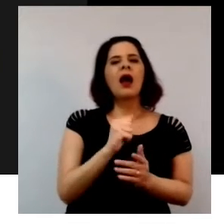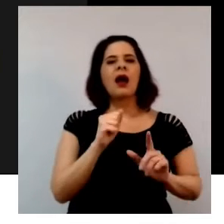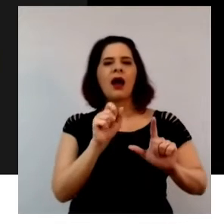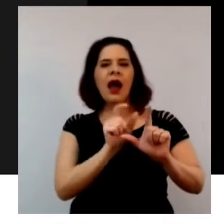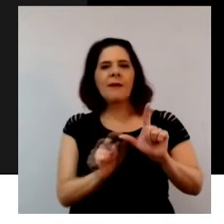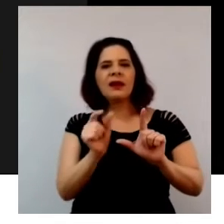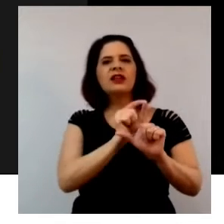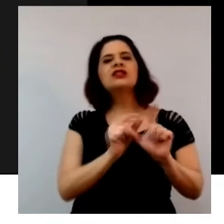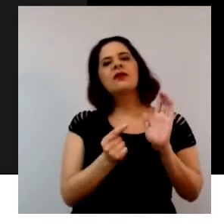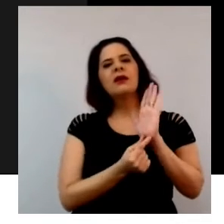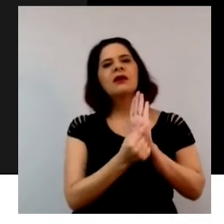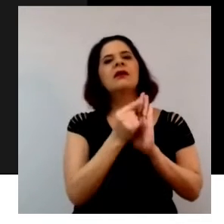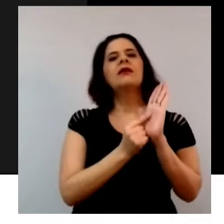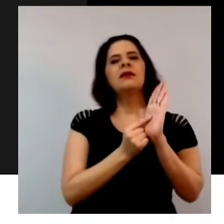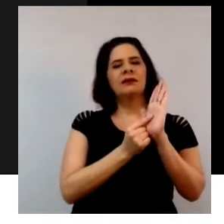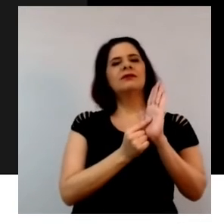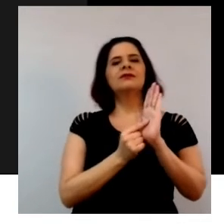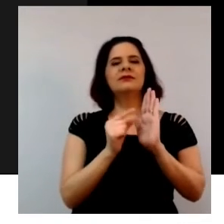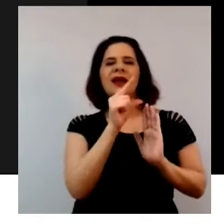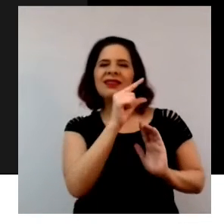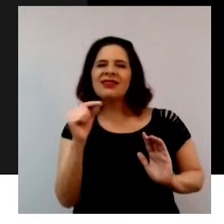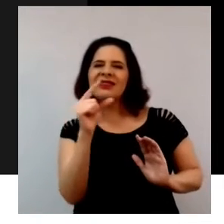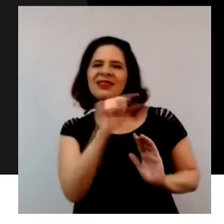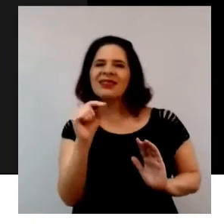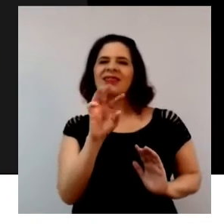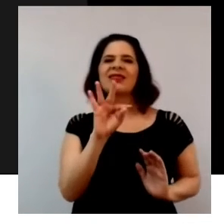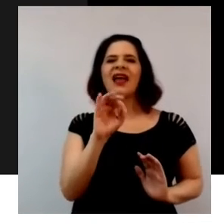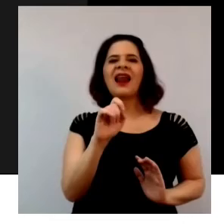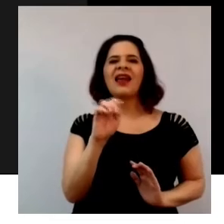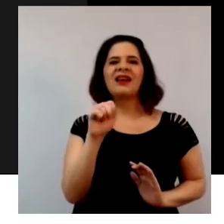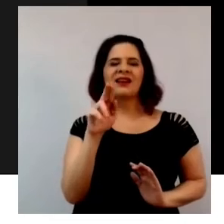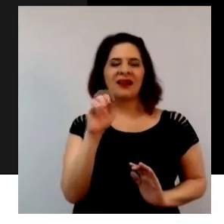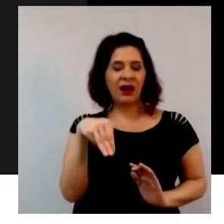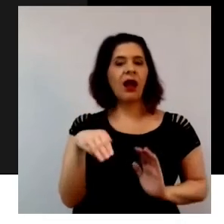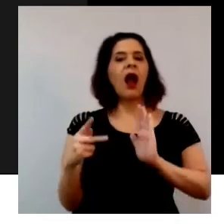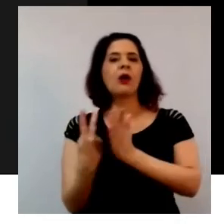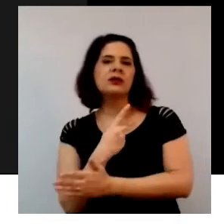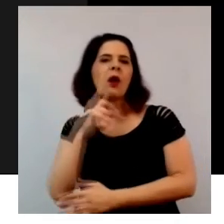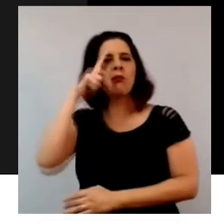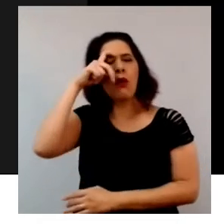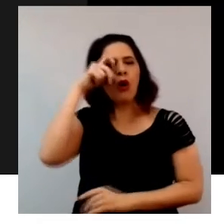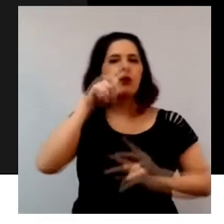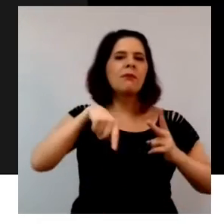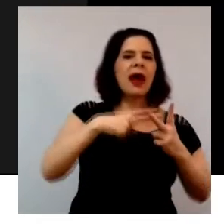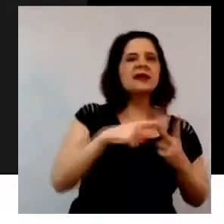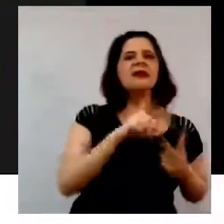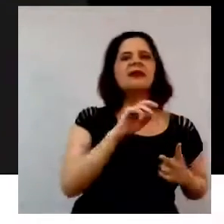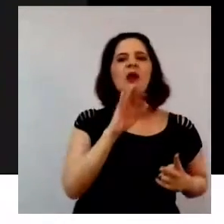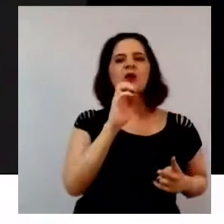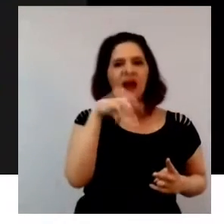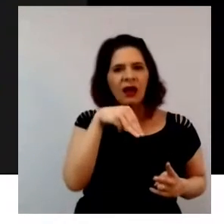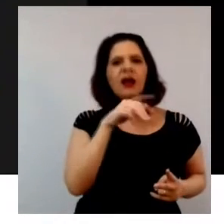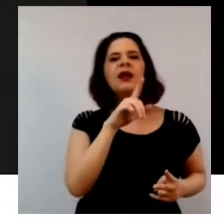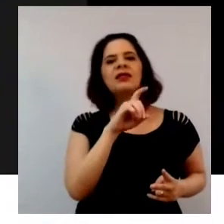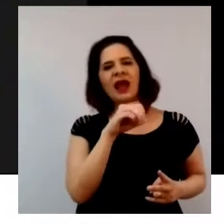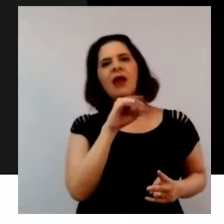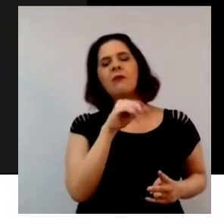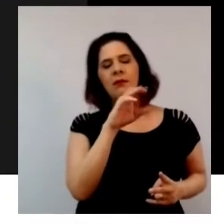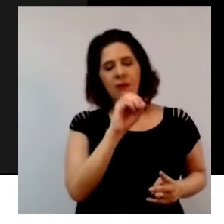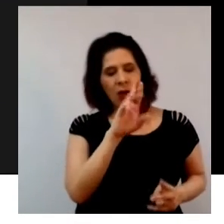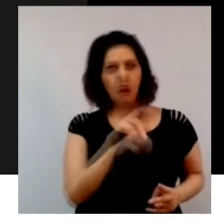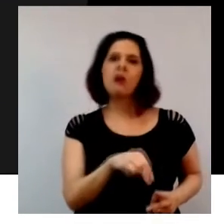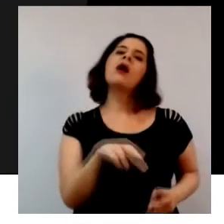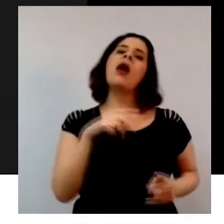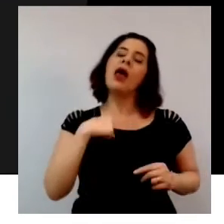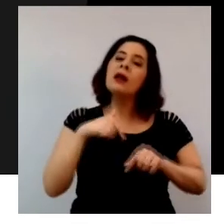Dallagnol, além de outros integrantes da força-tarefa da Operação Lava Jato. Ele é autor também do livro Cosa Nostra no Brasil, que conta a vida